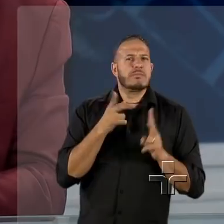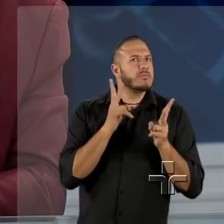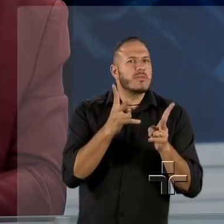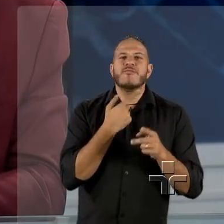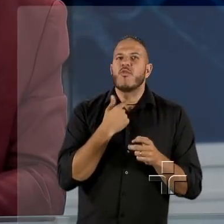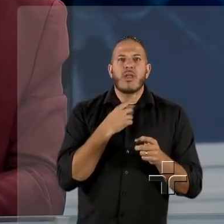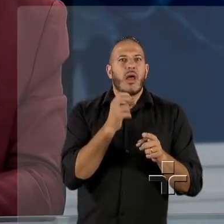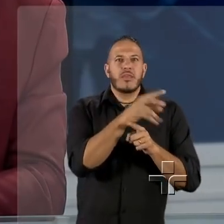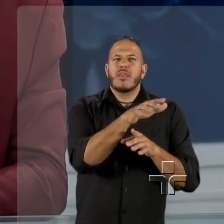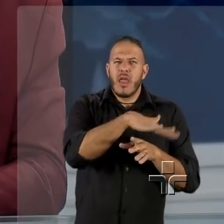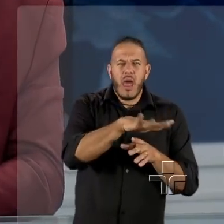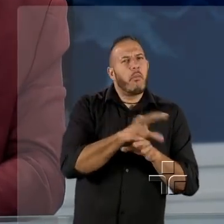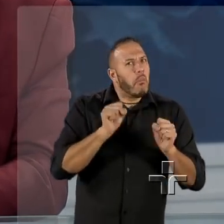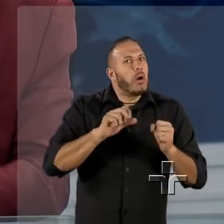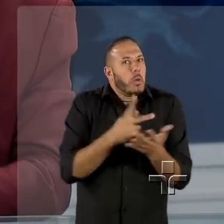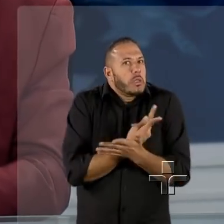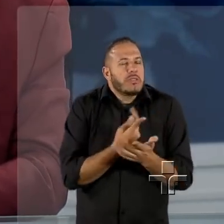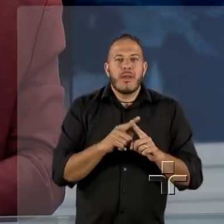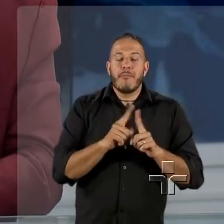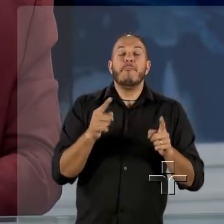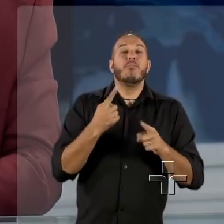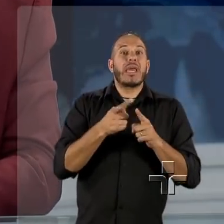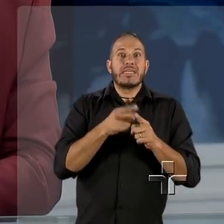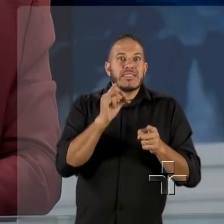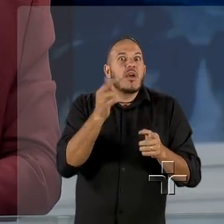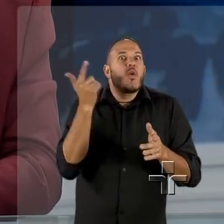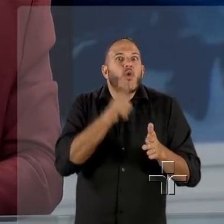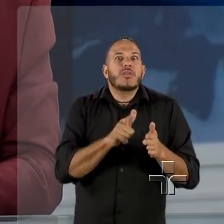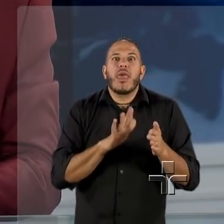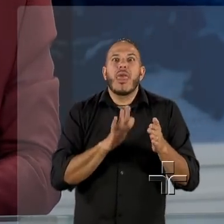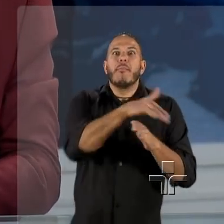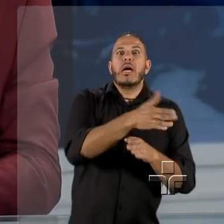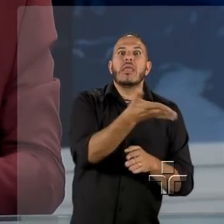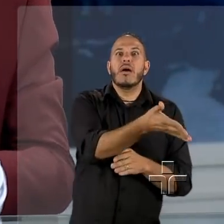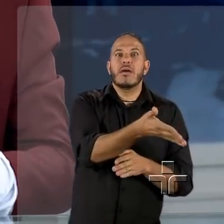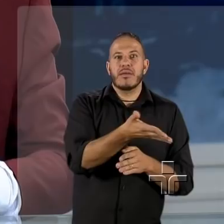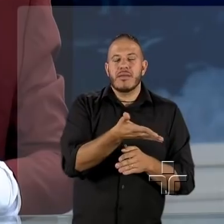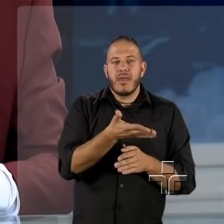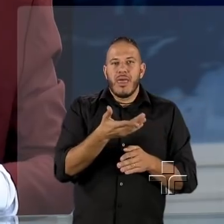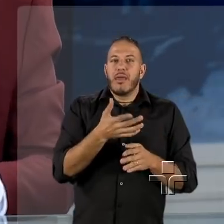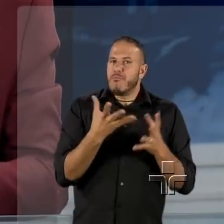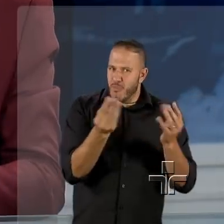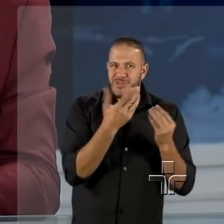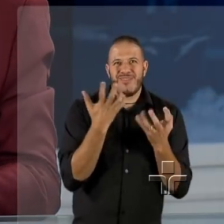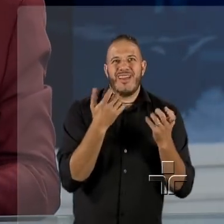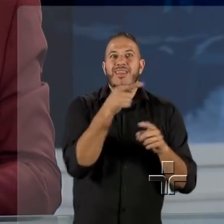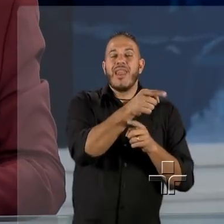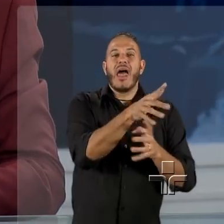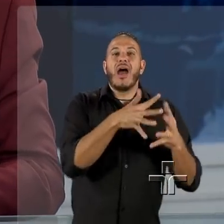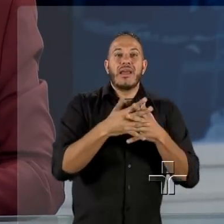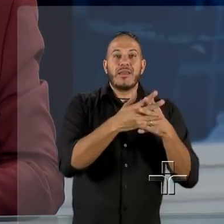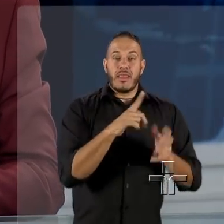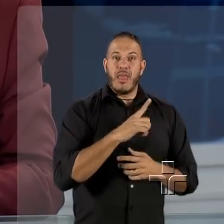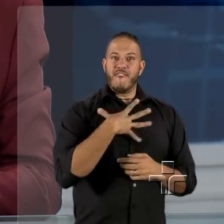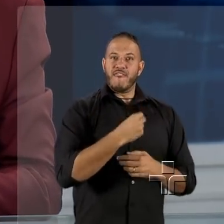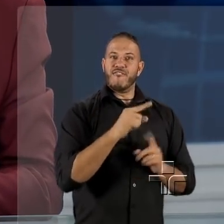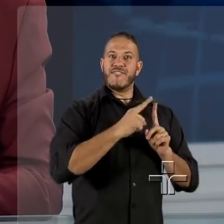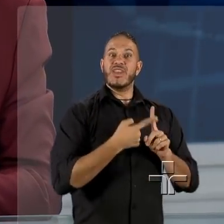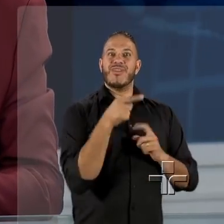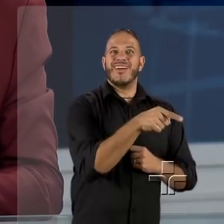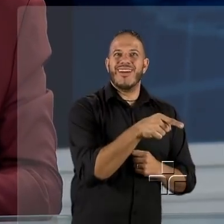ruim, elas não têm o que comer, elas não têm futuro, então elas preferem passar por esse risco,